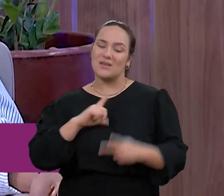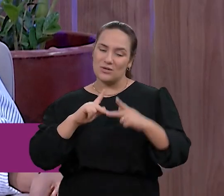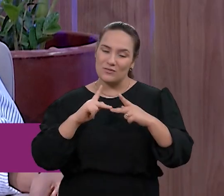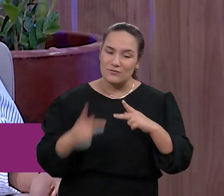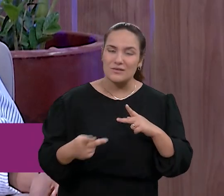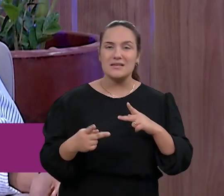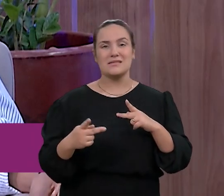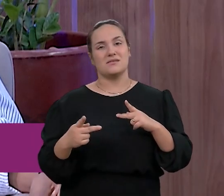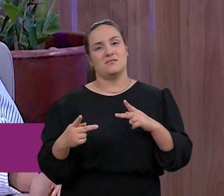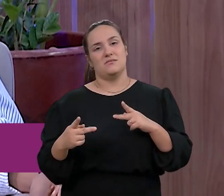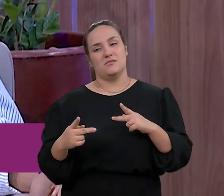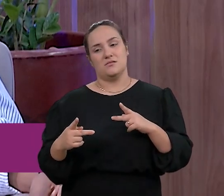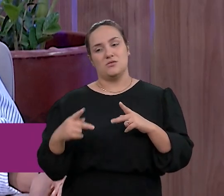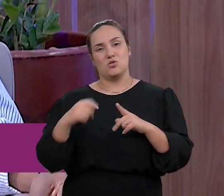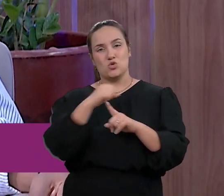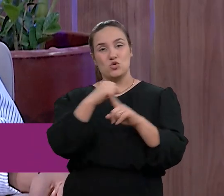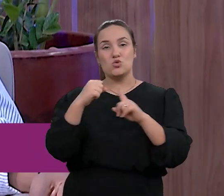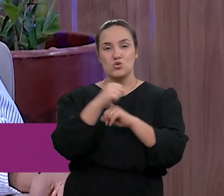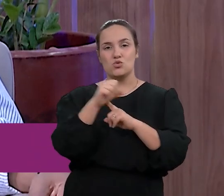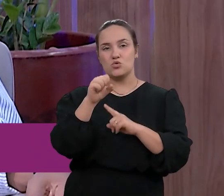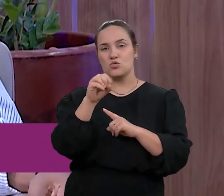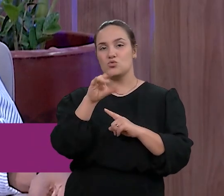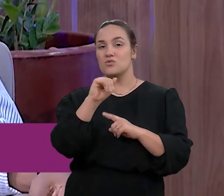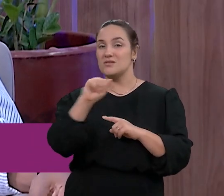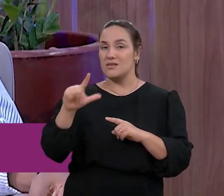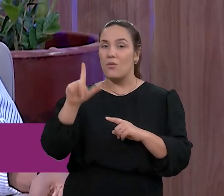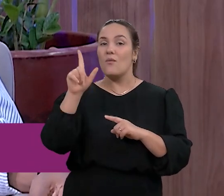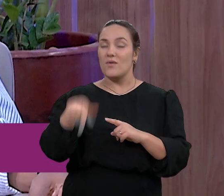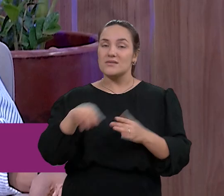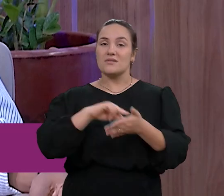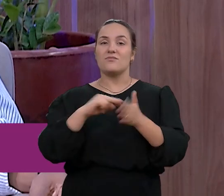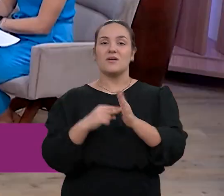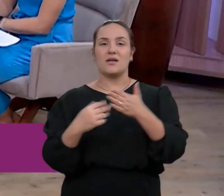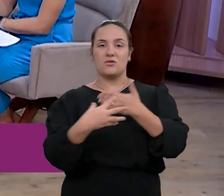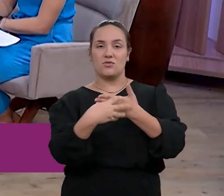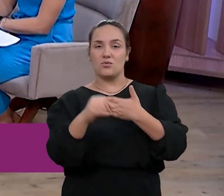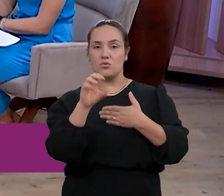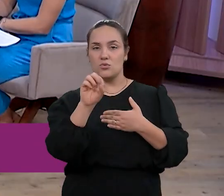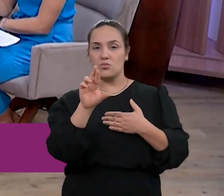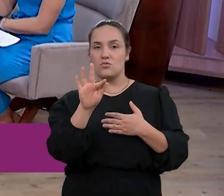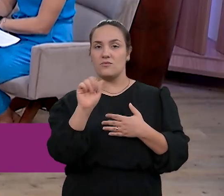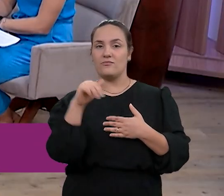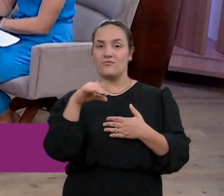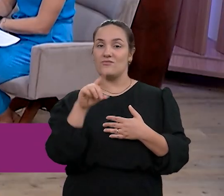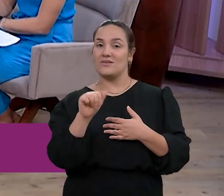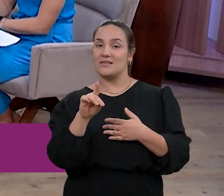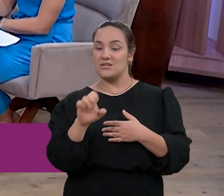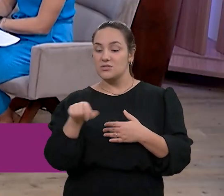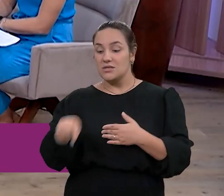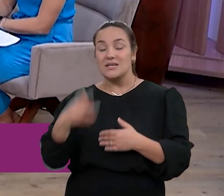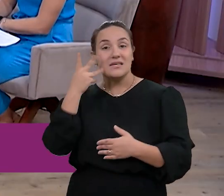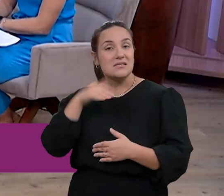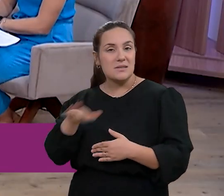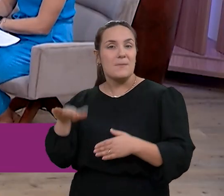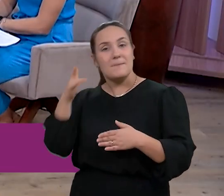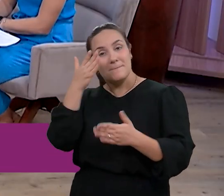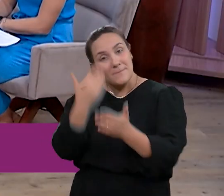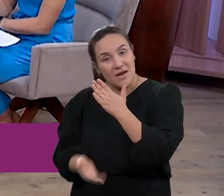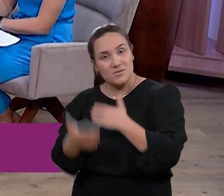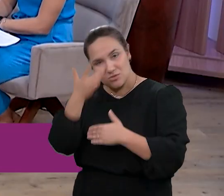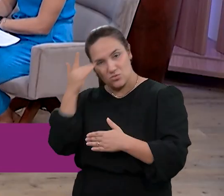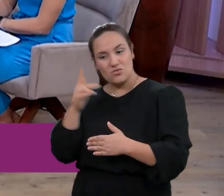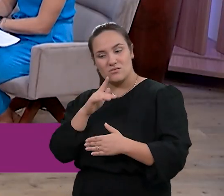consequência social essa morte é essa consequência social que nós chamamos de orfandade ou seja essa criança ela perde uma um